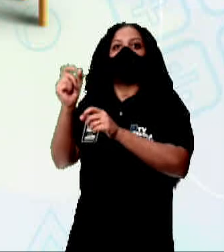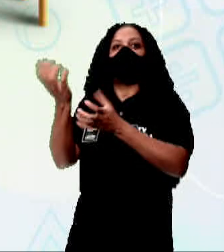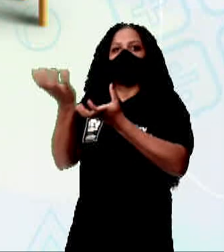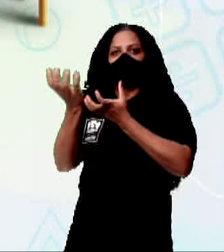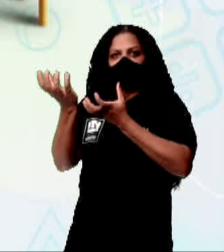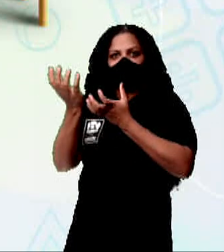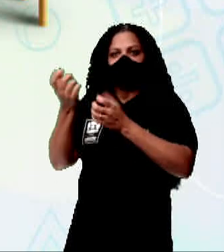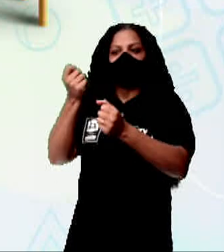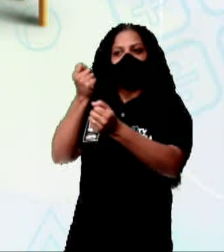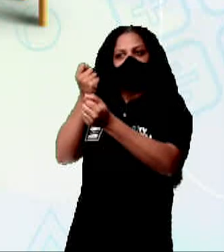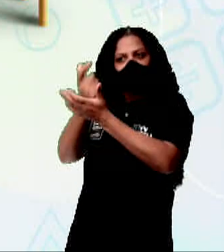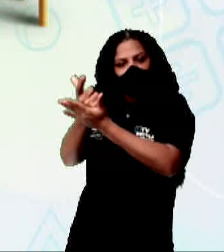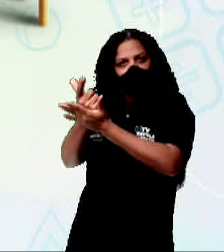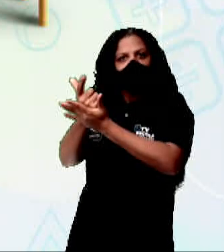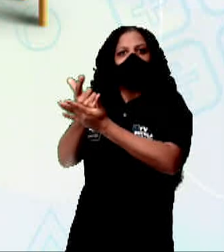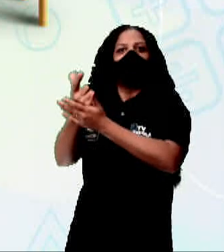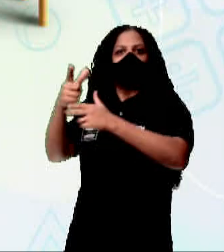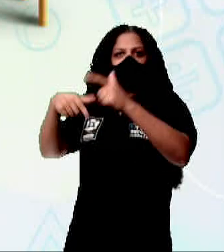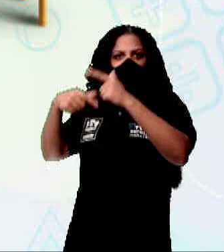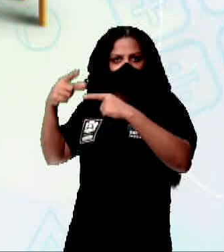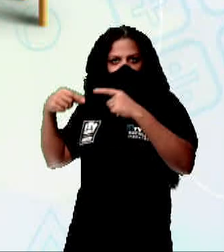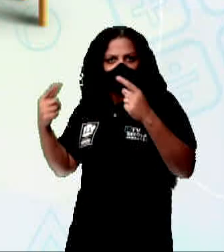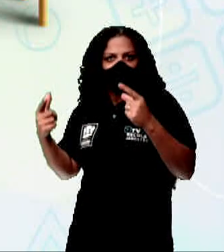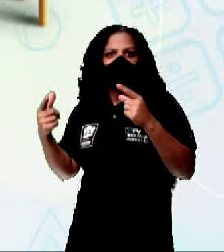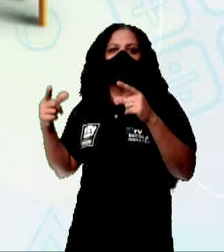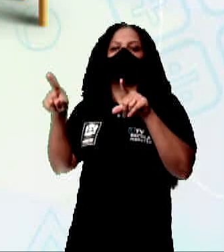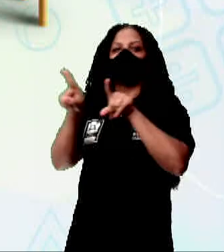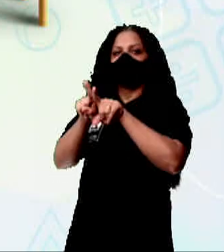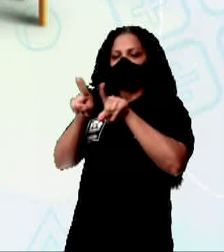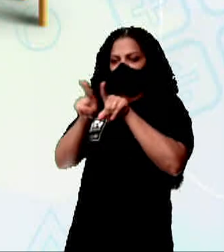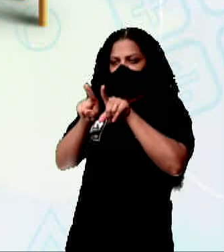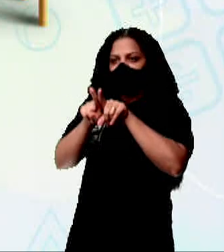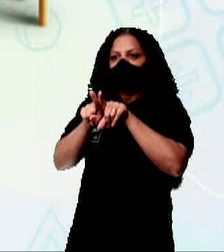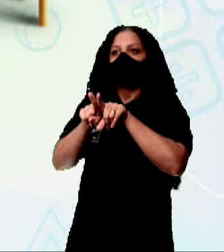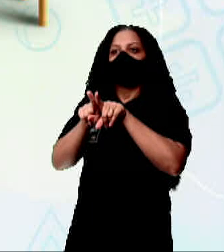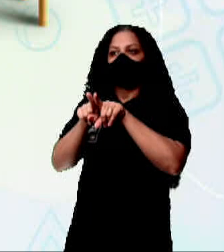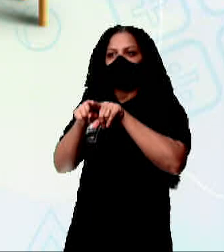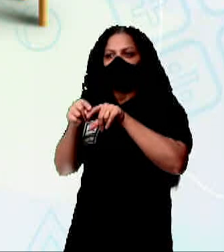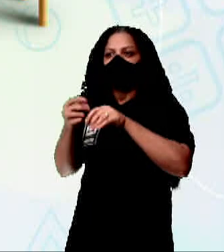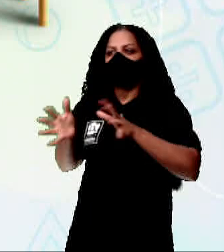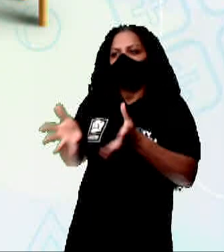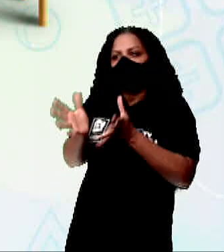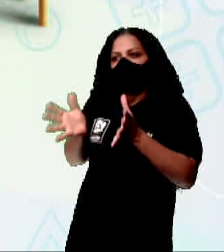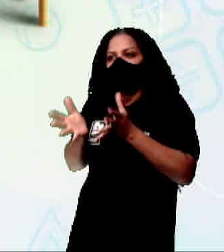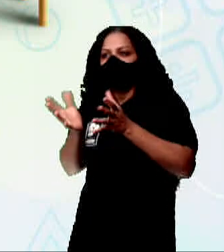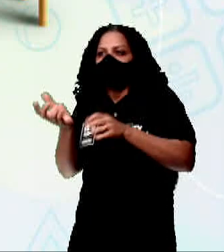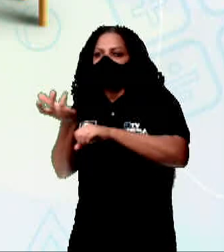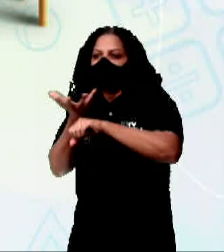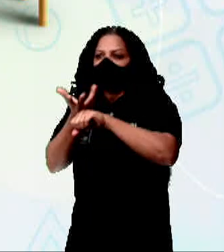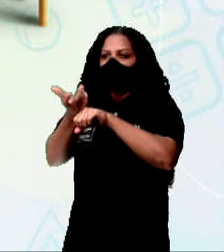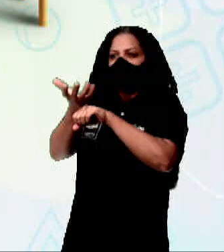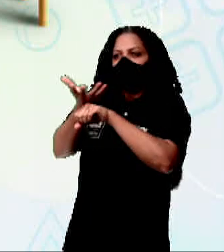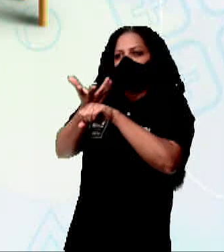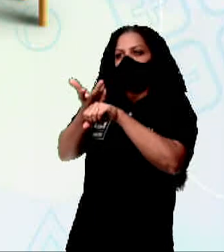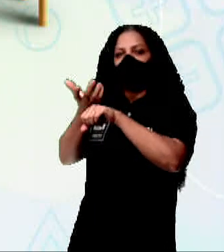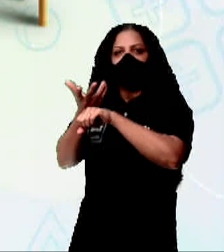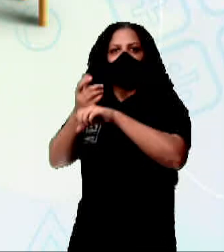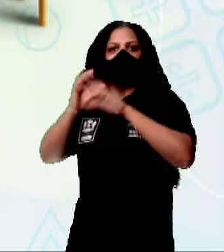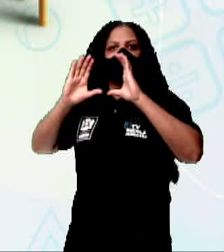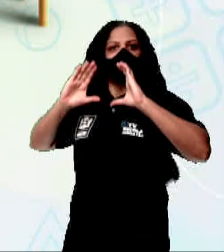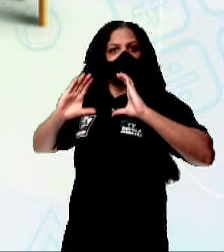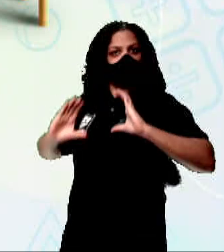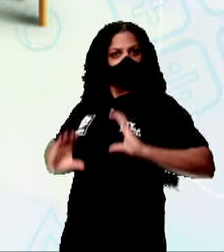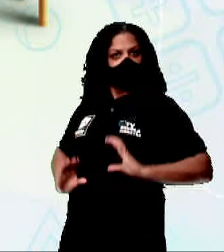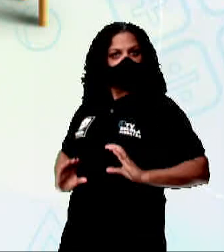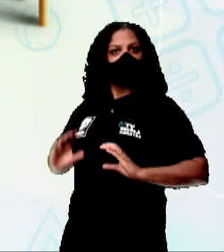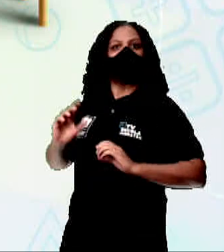determinado produto ou ainda, se for o caso, a influenciar no teu comportamento. São seus argumentos relacionam-se à vantagem